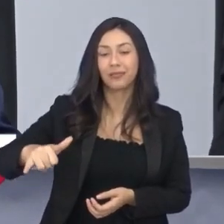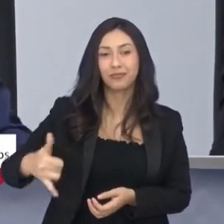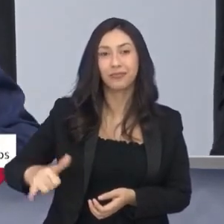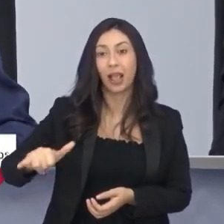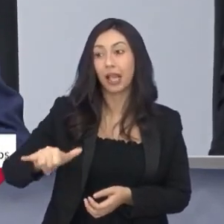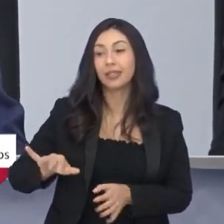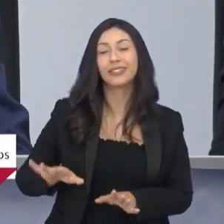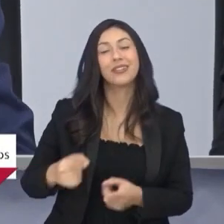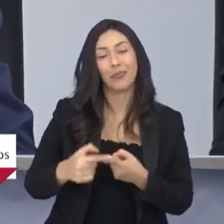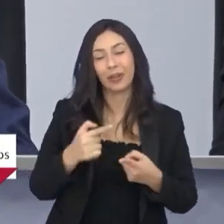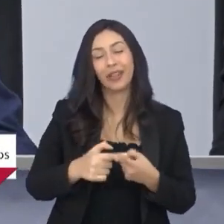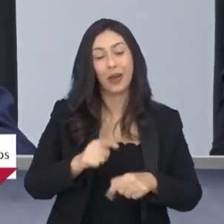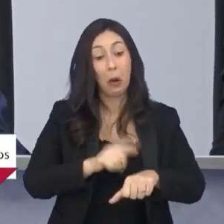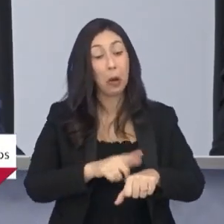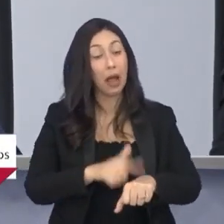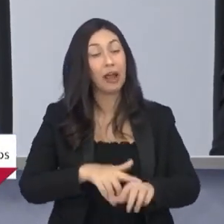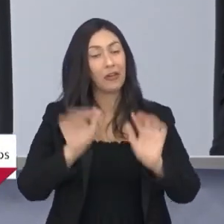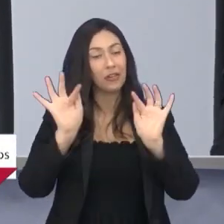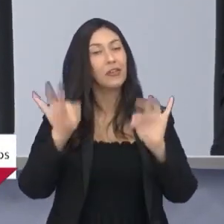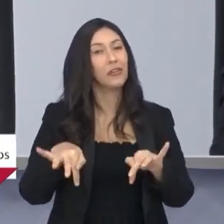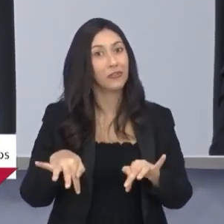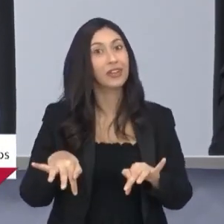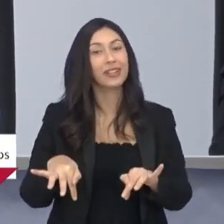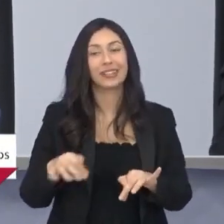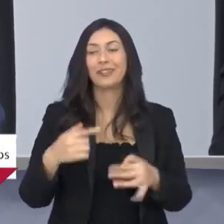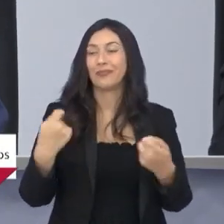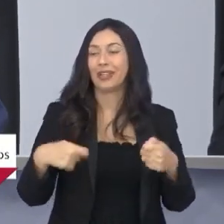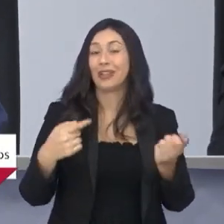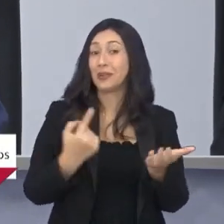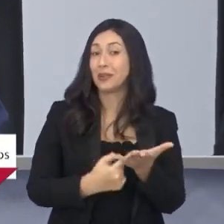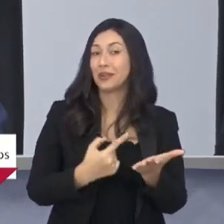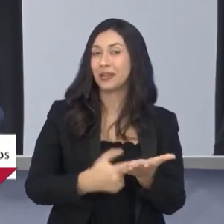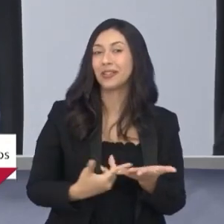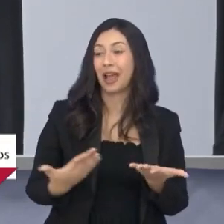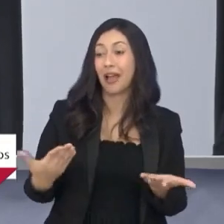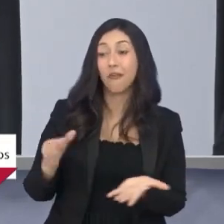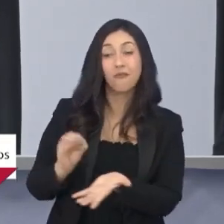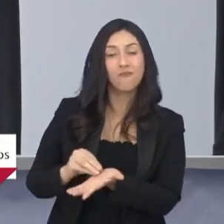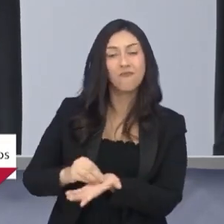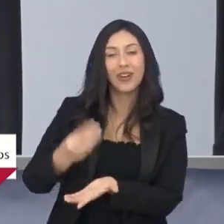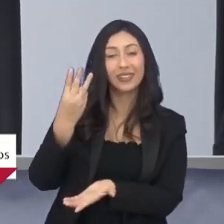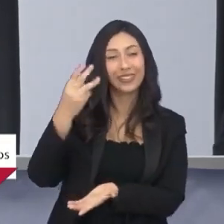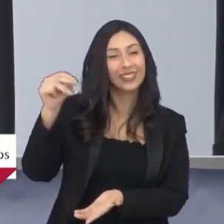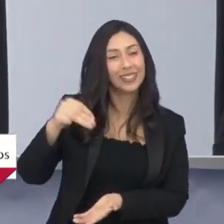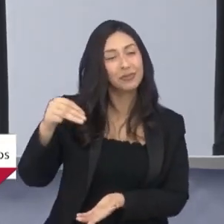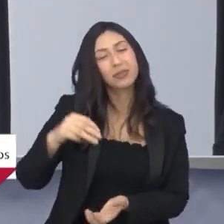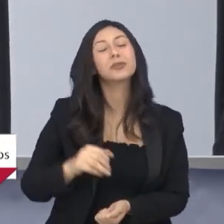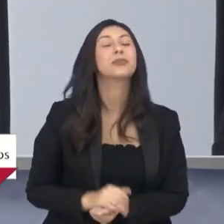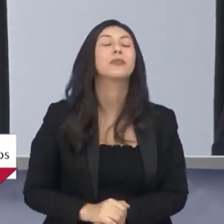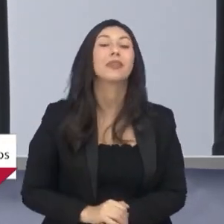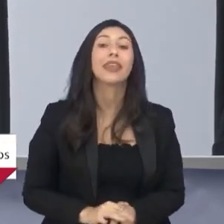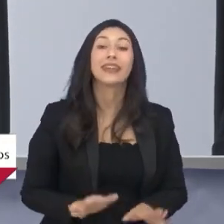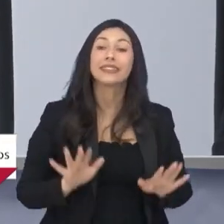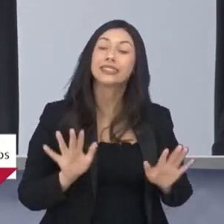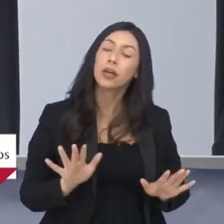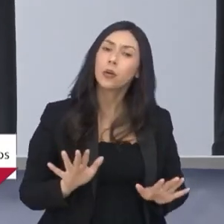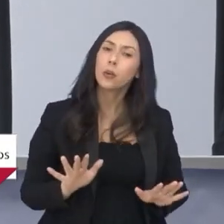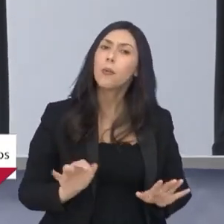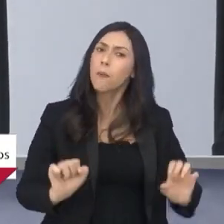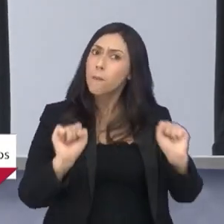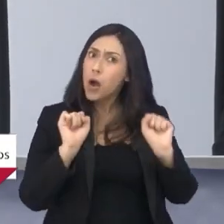minutos aí eu posso aí eu posso eh concluir pelo menos o raciocínio Então veja procurem o